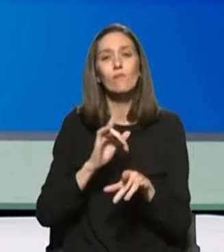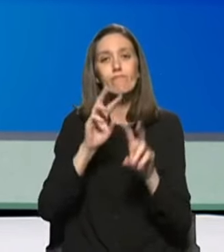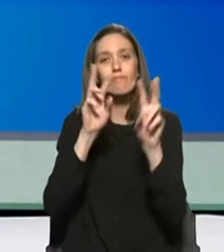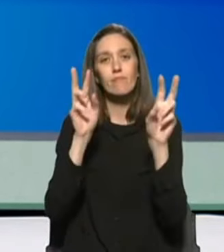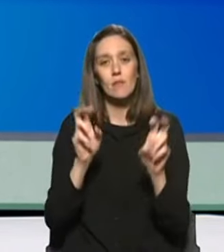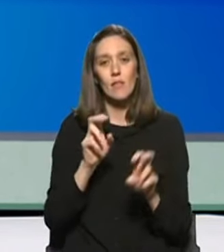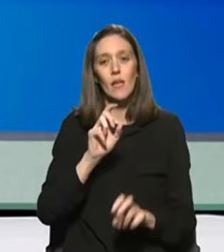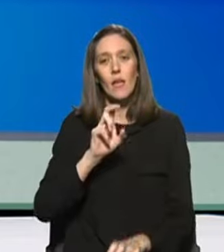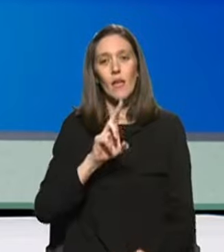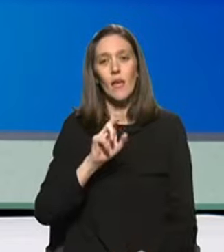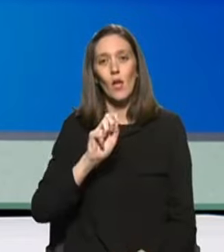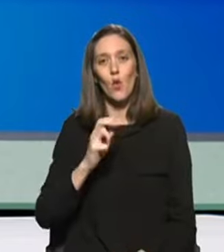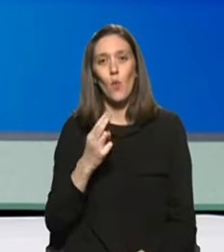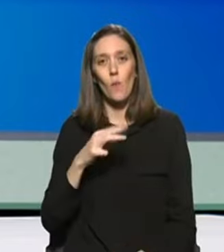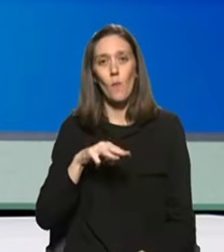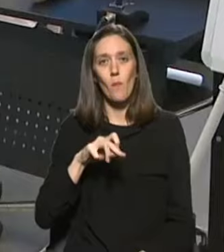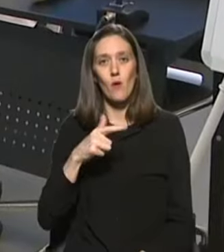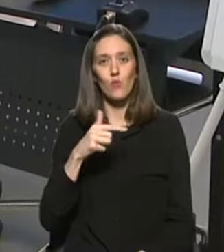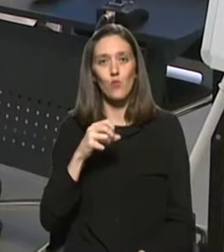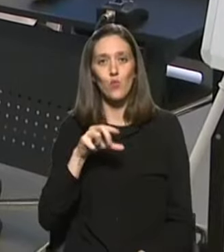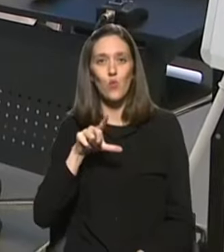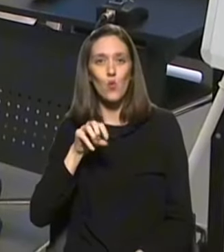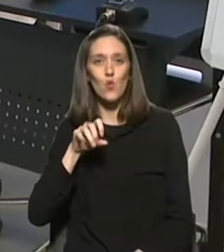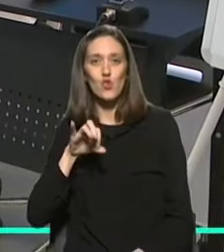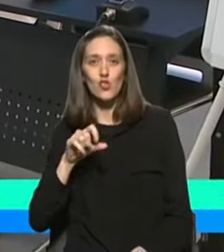à reumatologia.